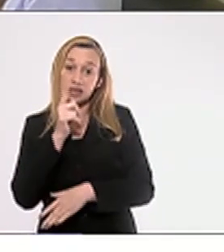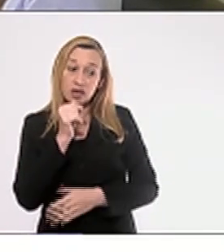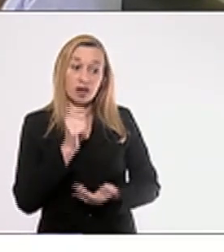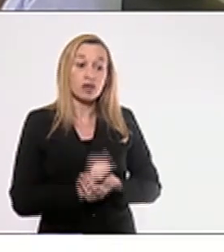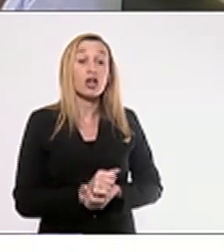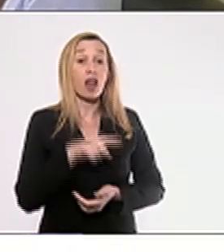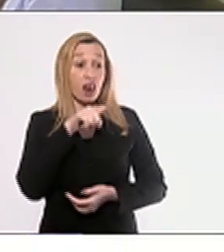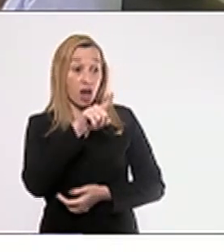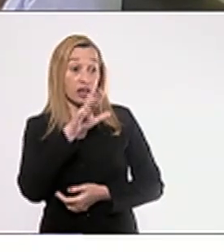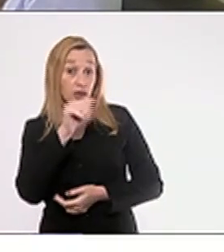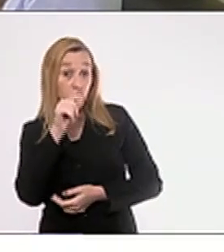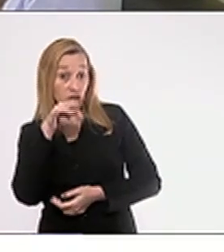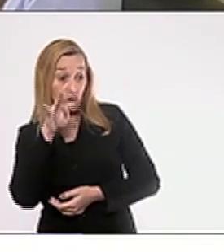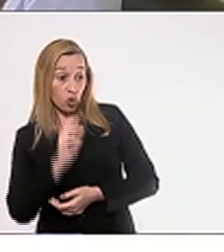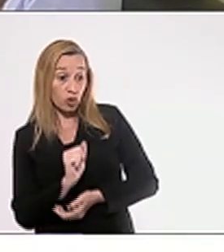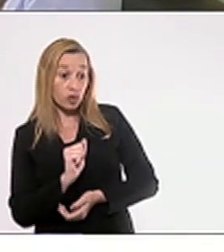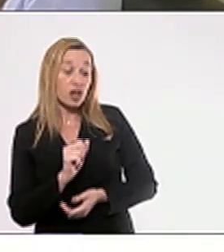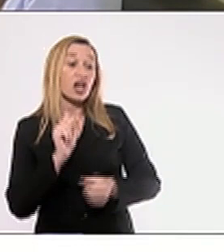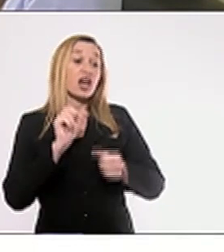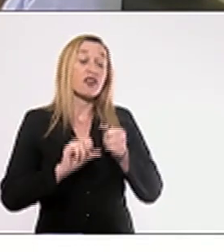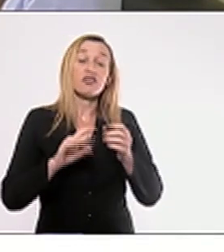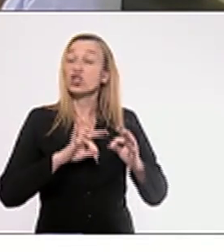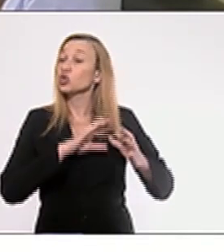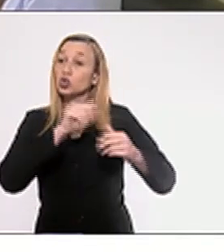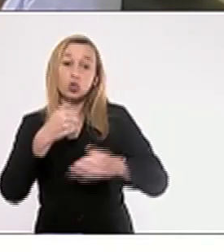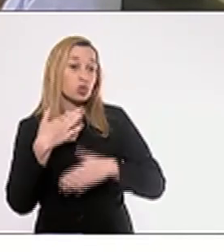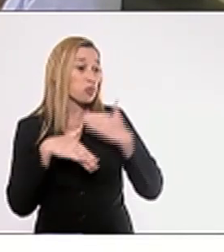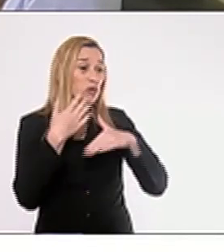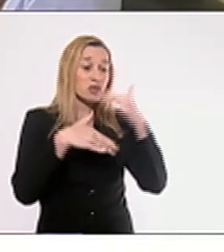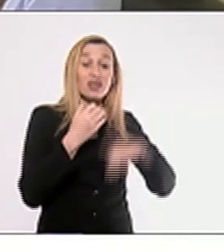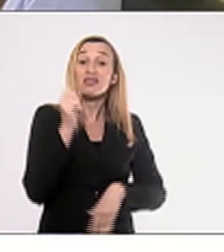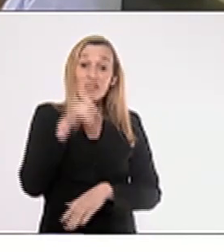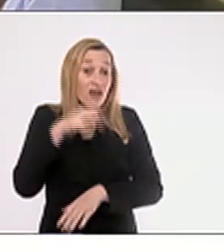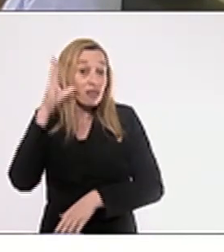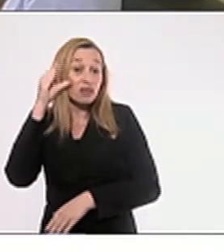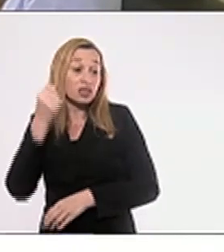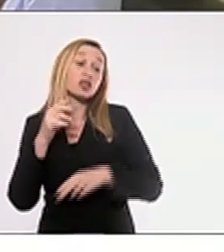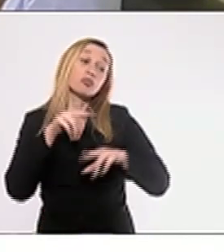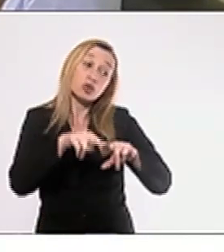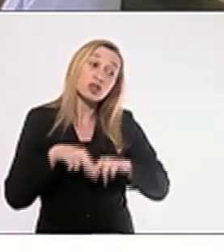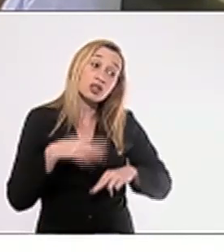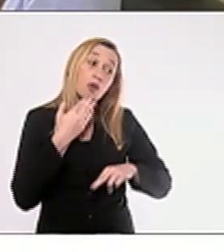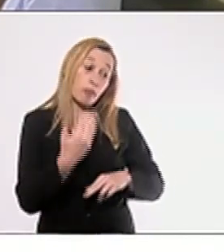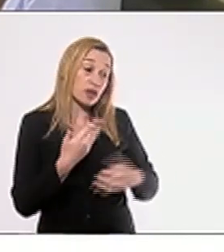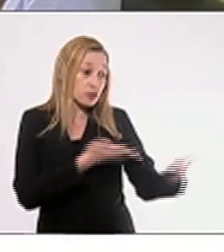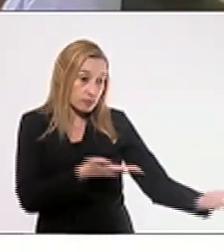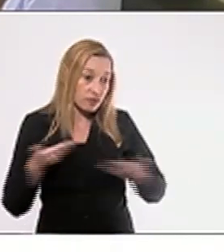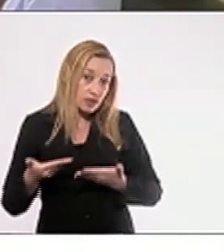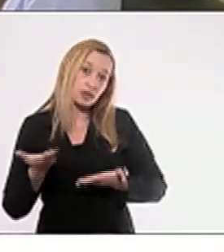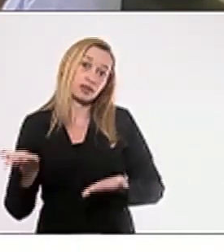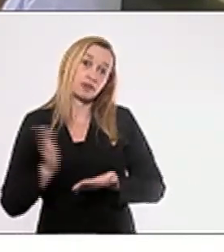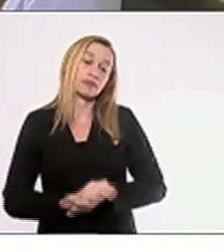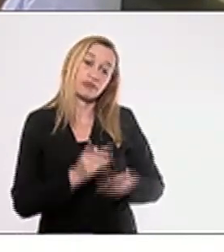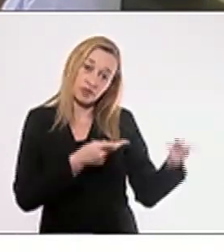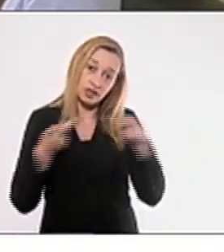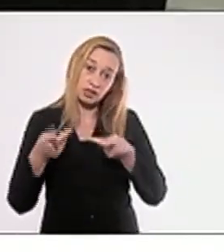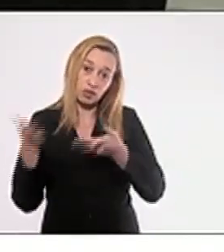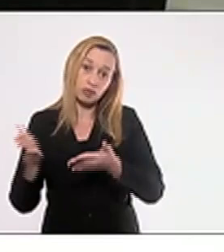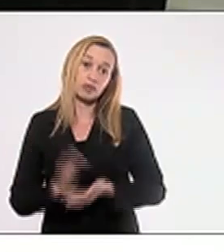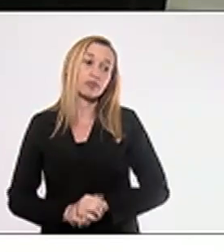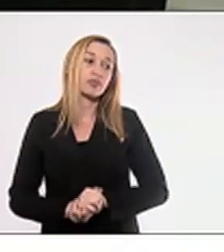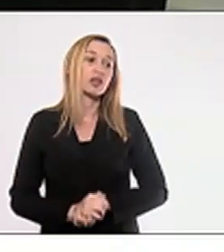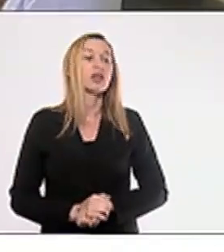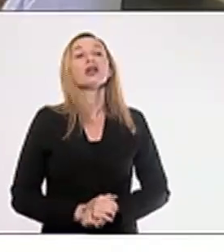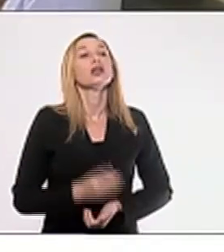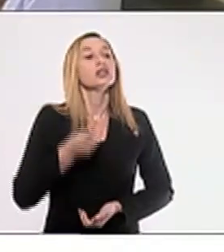Lá no laboratório é feito todo o processo, é super interessante, por isso que eu sugiro a visita. Deputado Felipe,